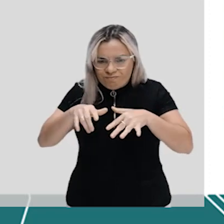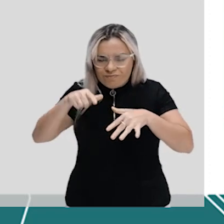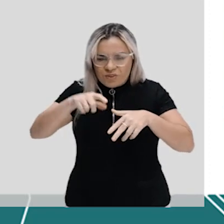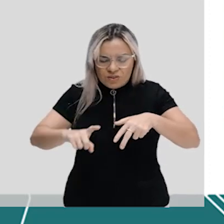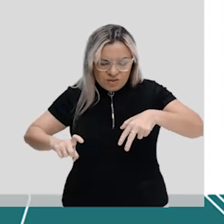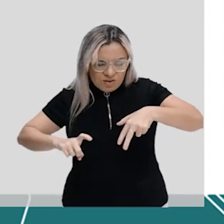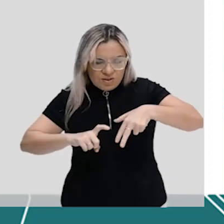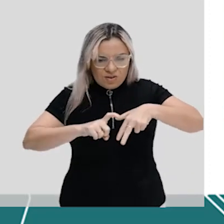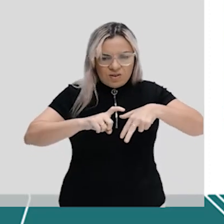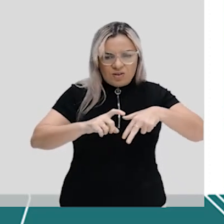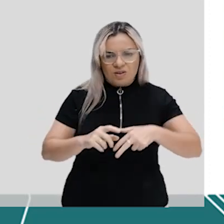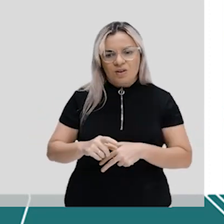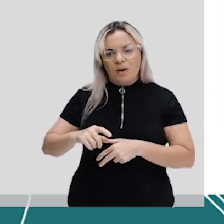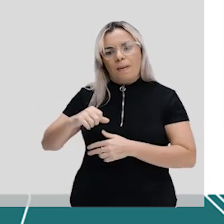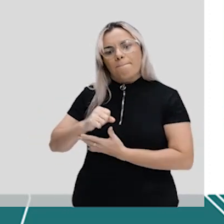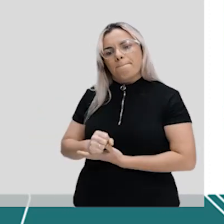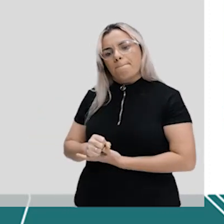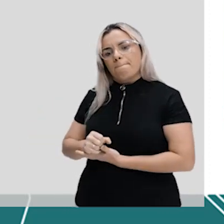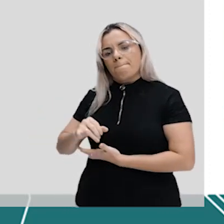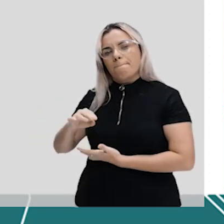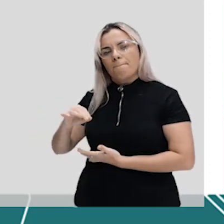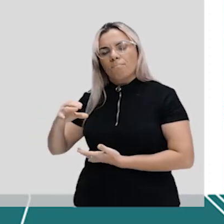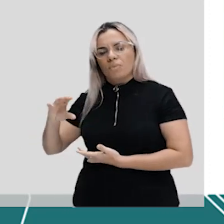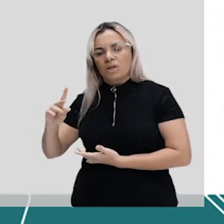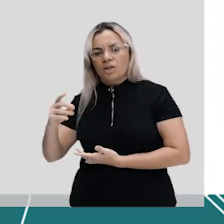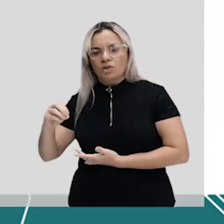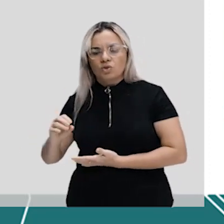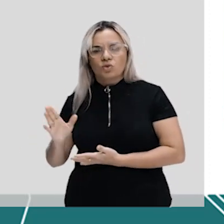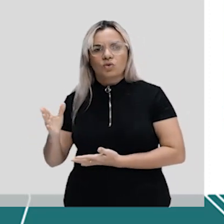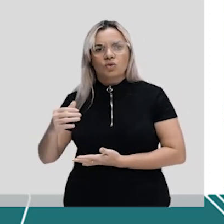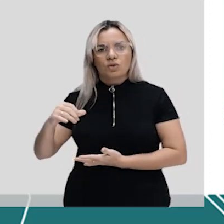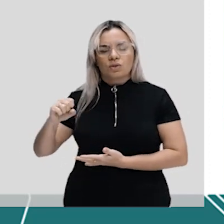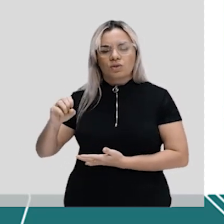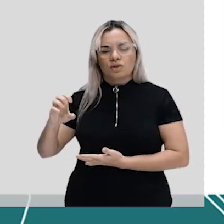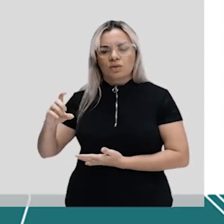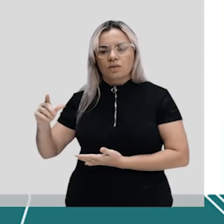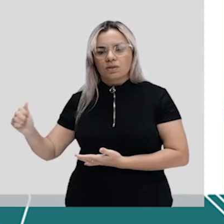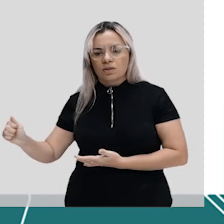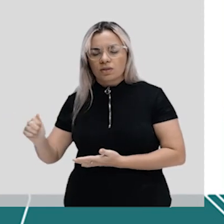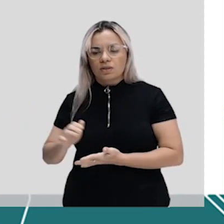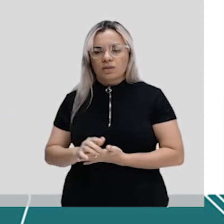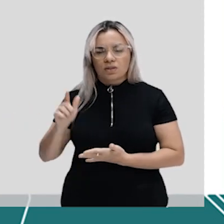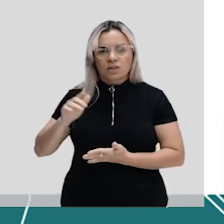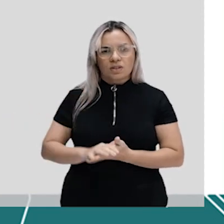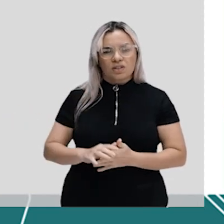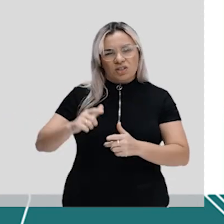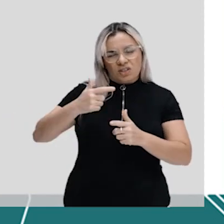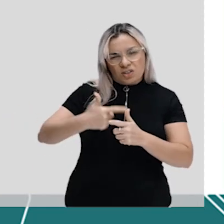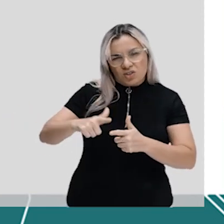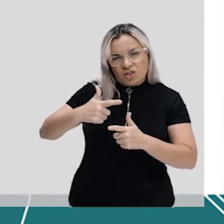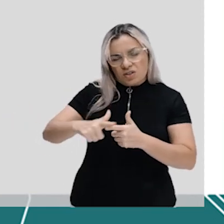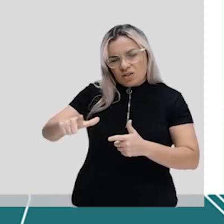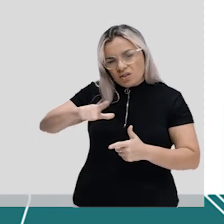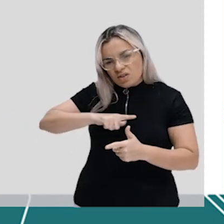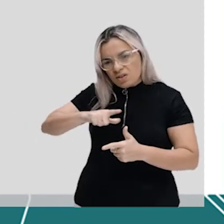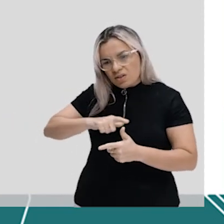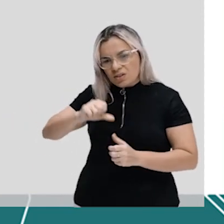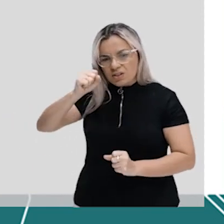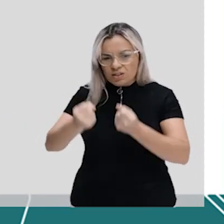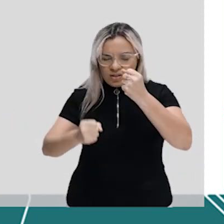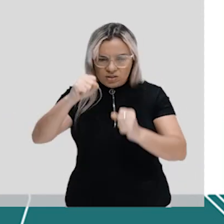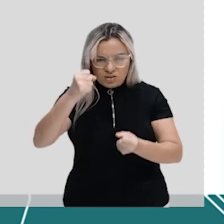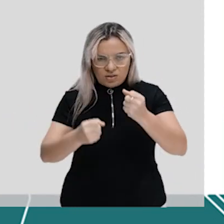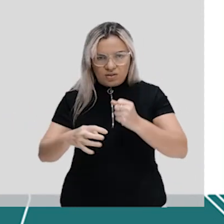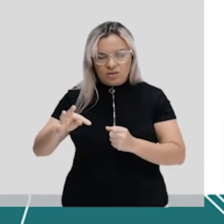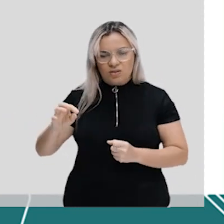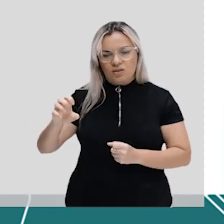causava enormes prejuízos à indústria têxtil de seda. Embora ele não fosse um entomologista, né, um